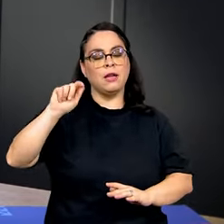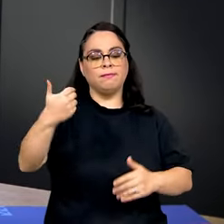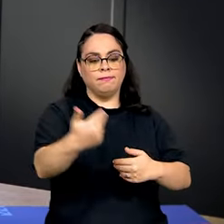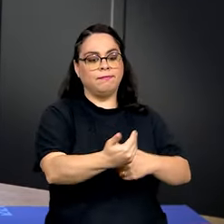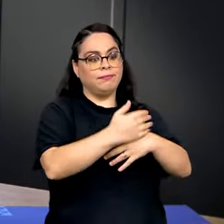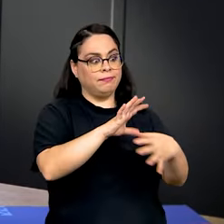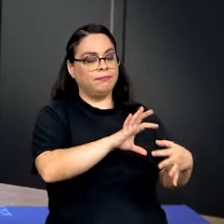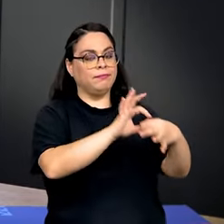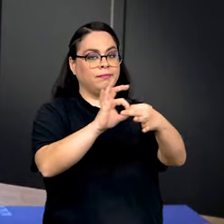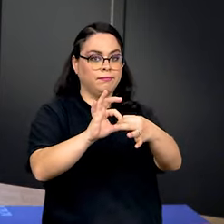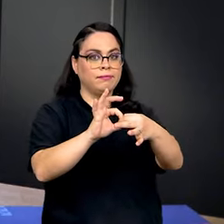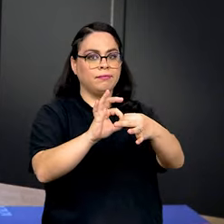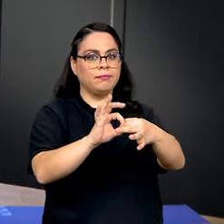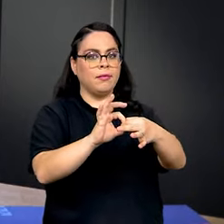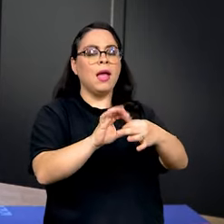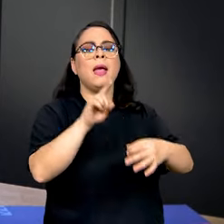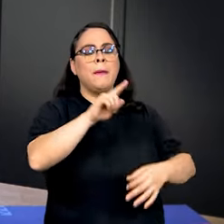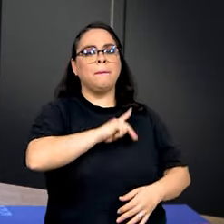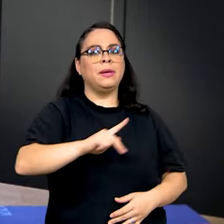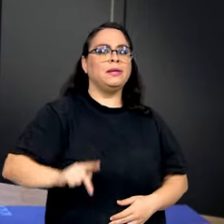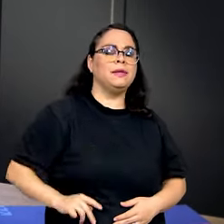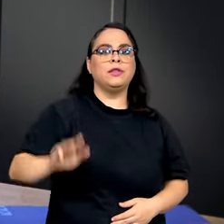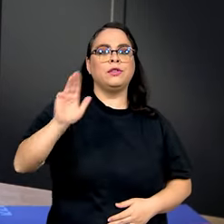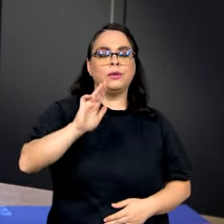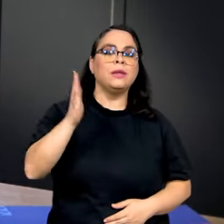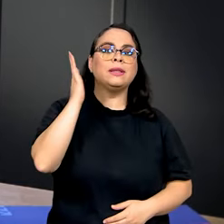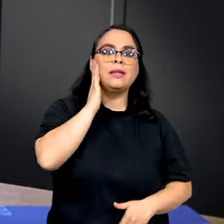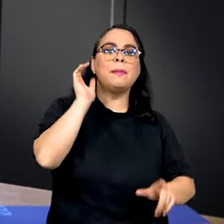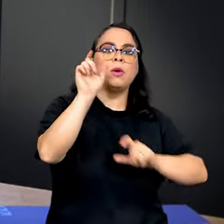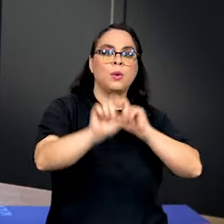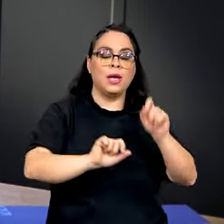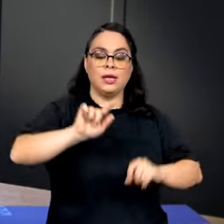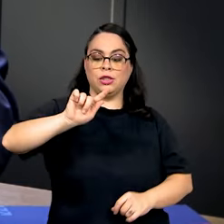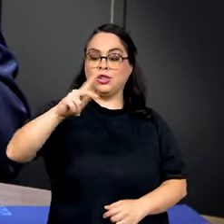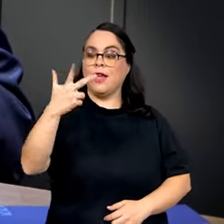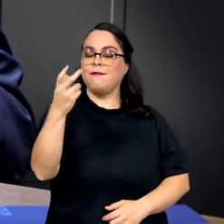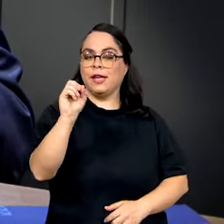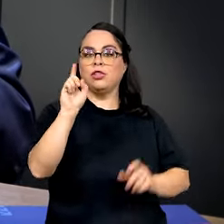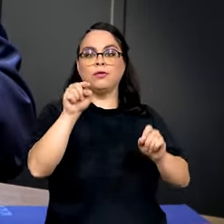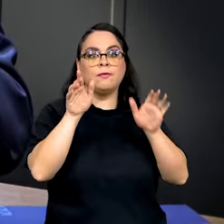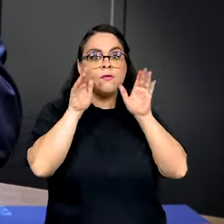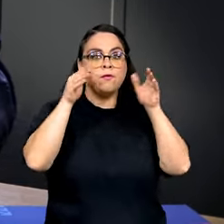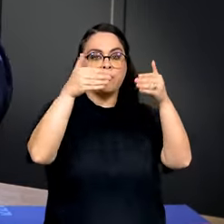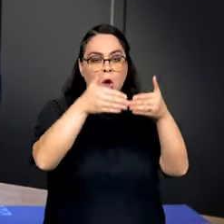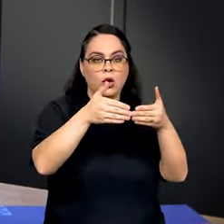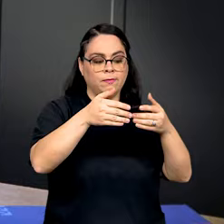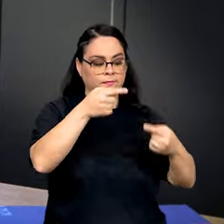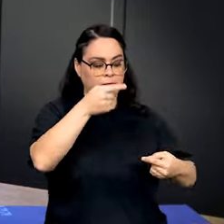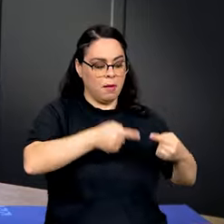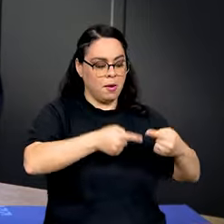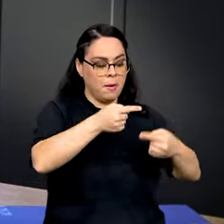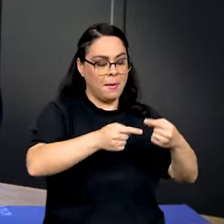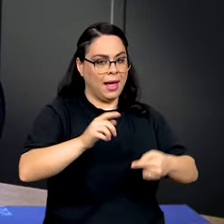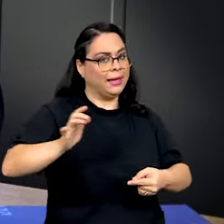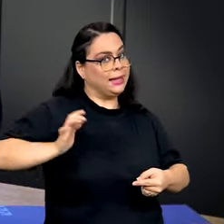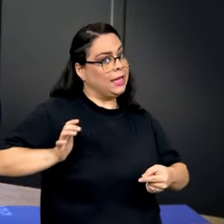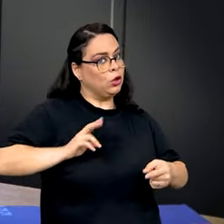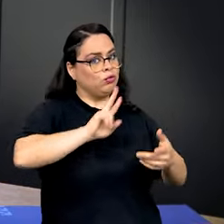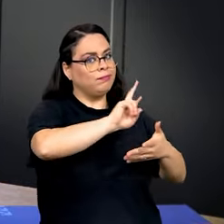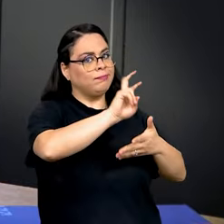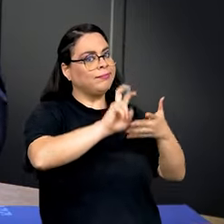Então veja ali o presidente Lula sabia que o G20 era um fórum para discutir o tema dos